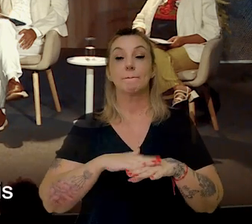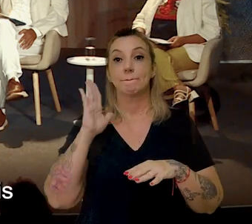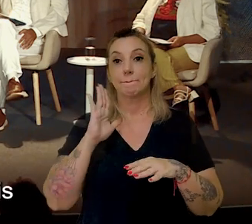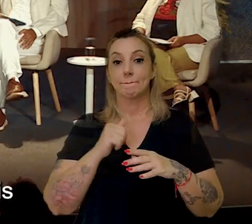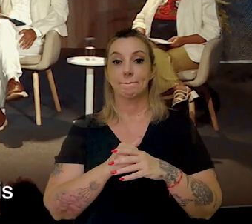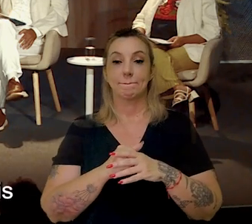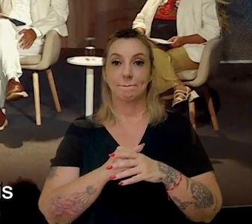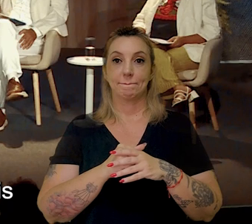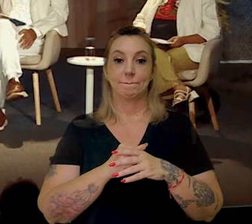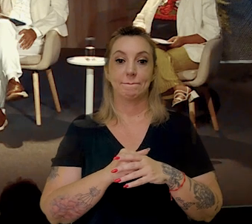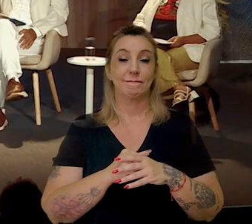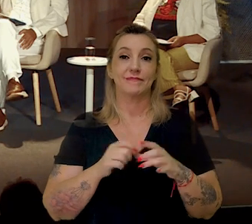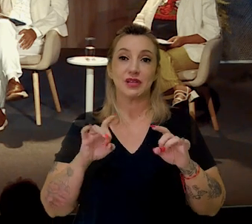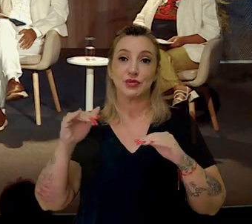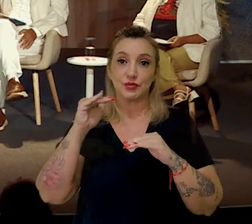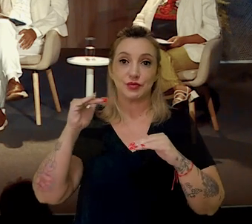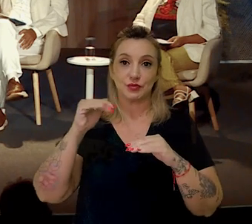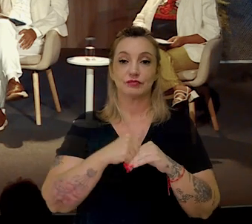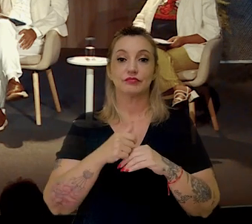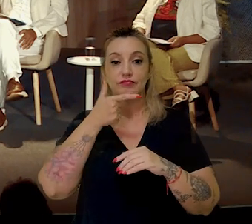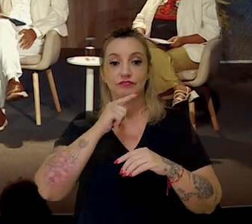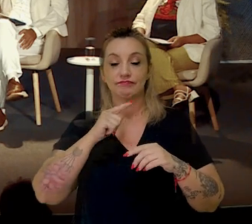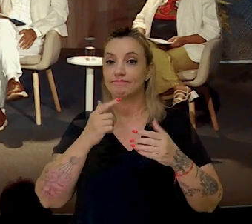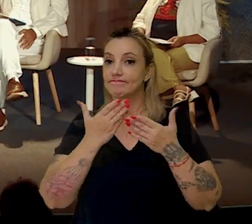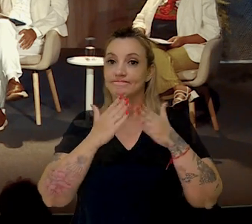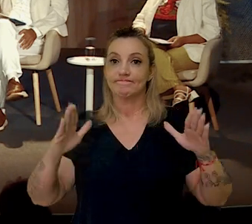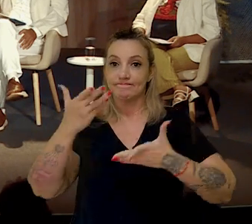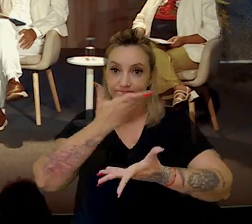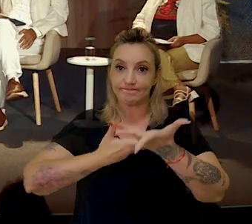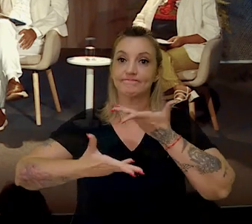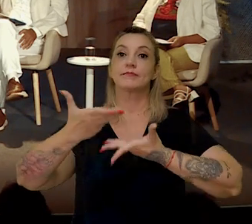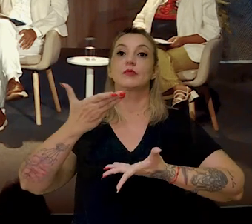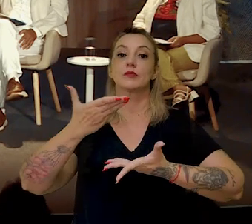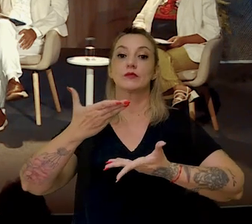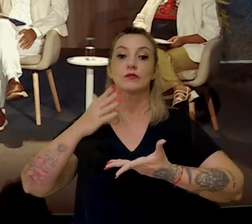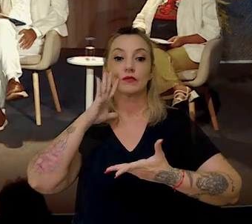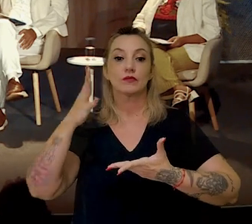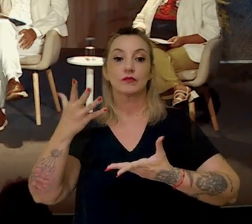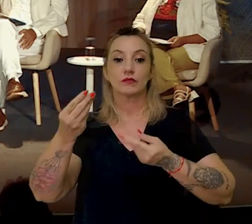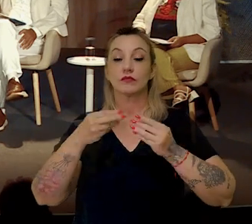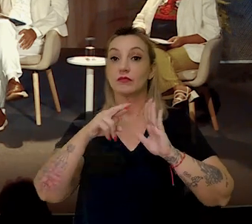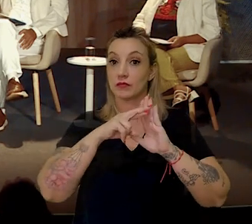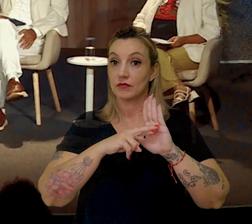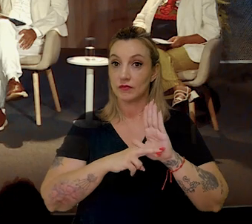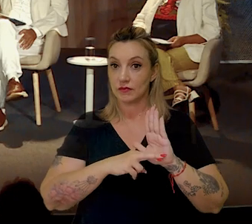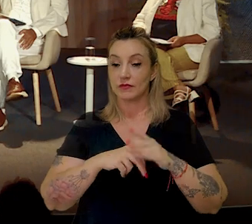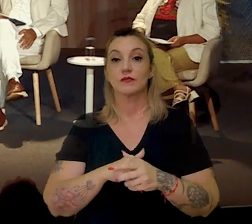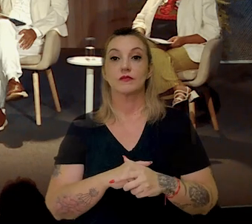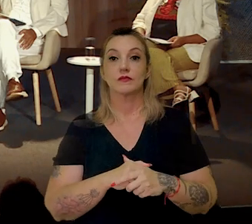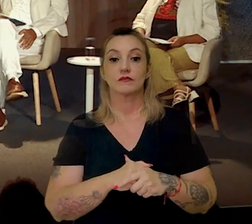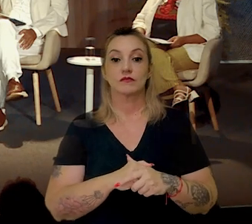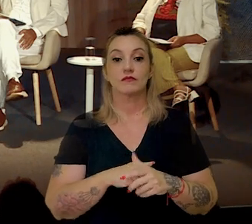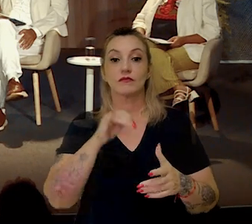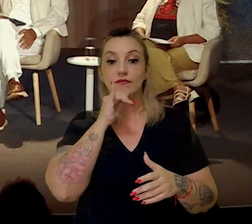vez Barreiras mais artificiais e que são Barreiras que estão sendo rompidas E isso está sendo também trazido para a regulação